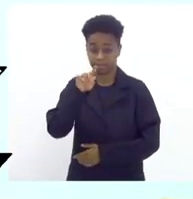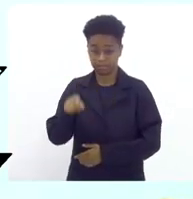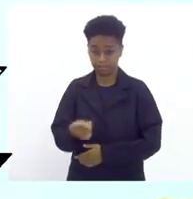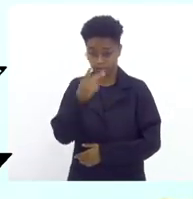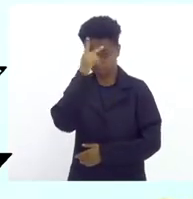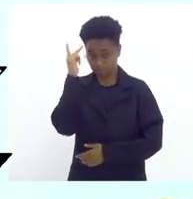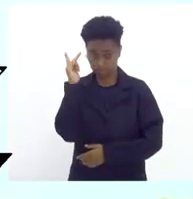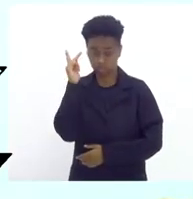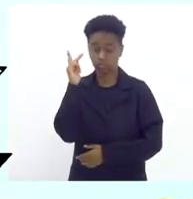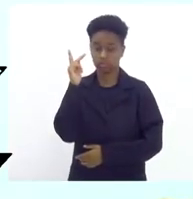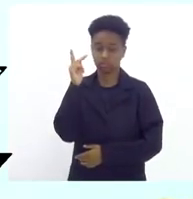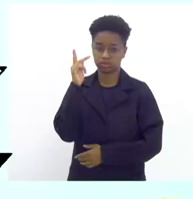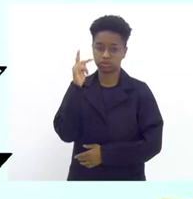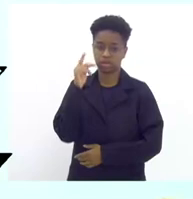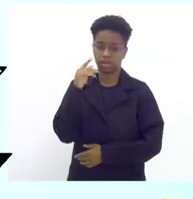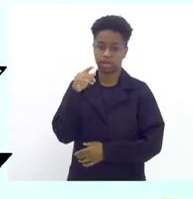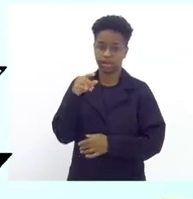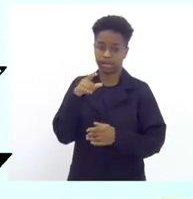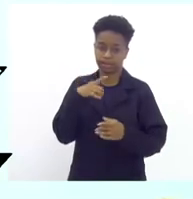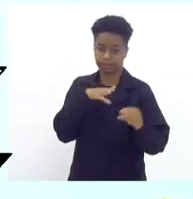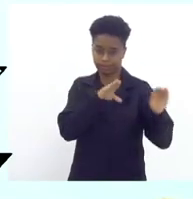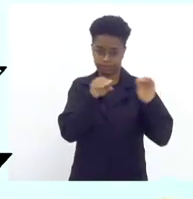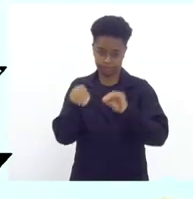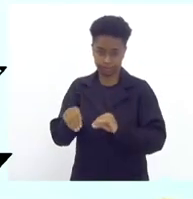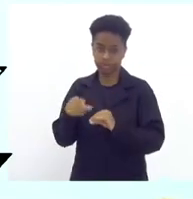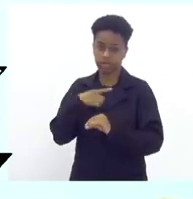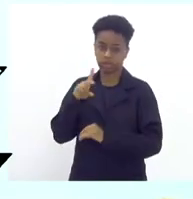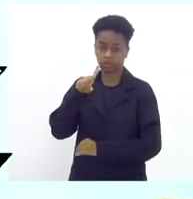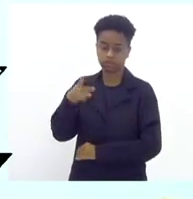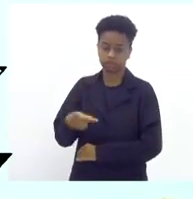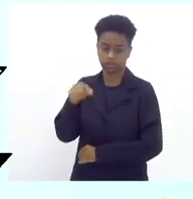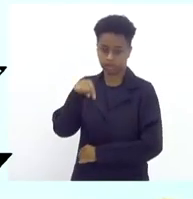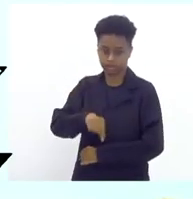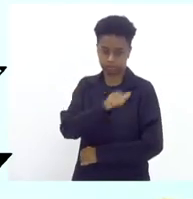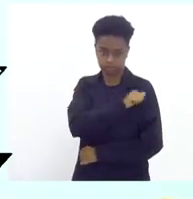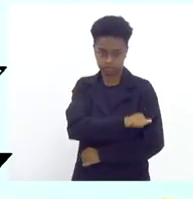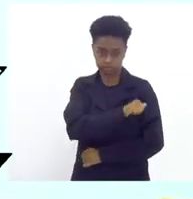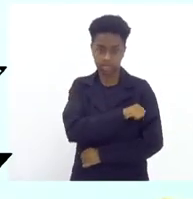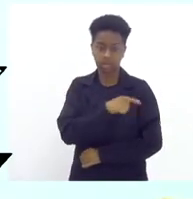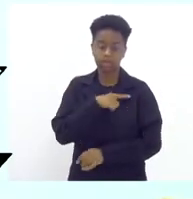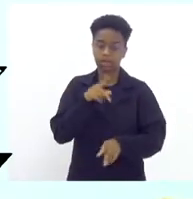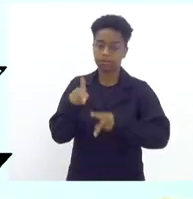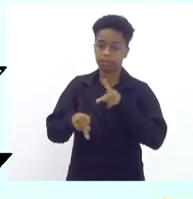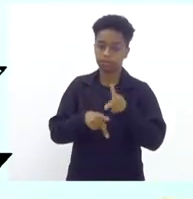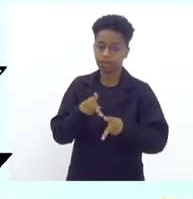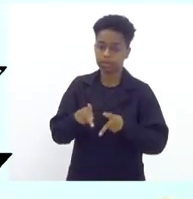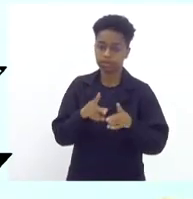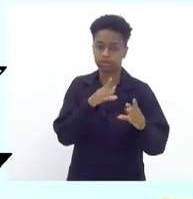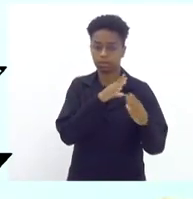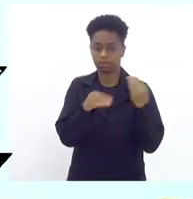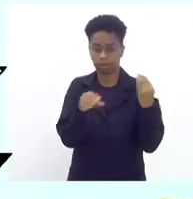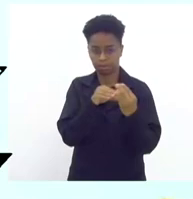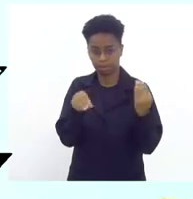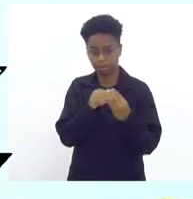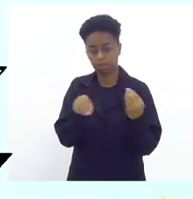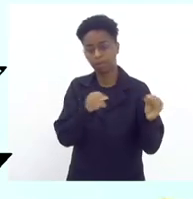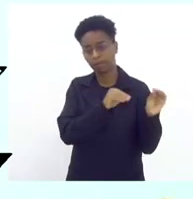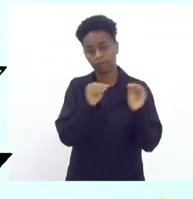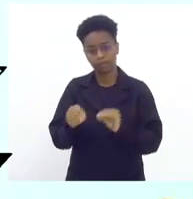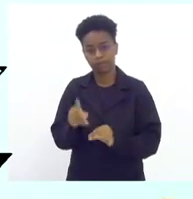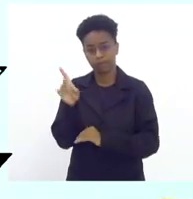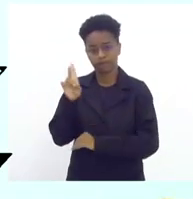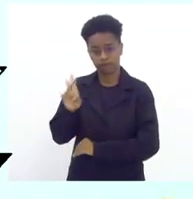interiorizadas dos quais 2000 estão aqui no estado do Rio de Janeiro numa população de imigrantes venezuelanos venezuelanos no Brasil